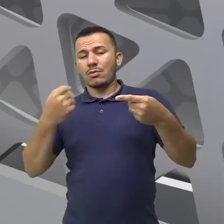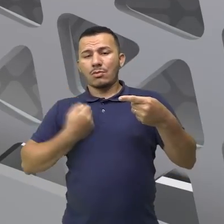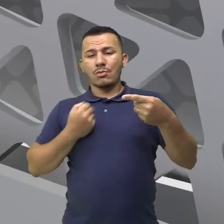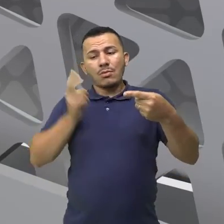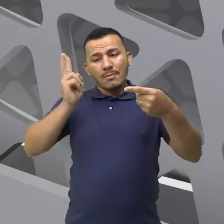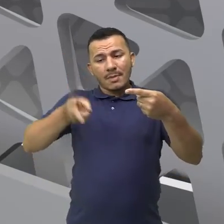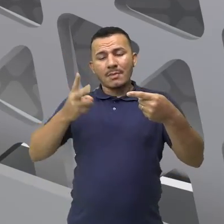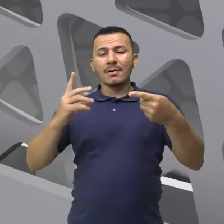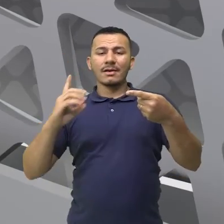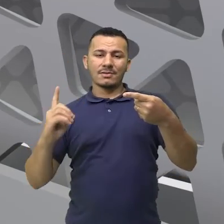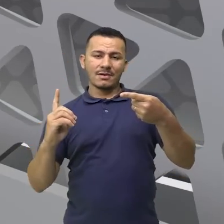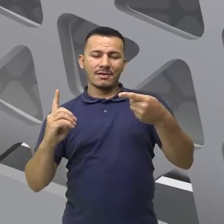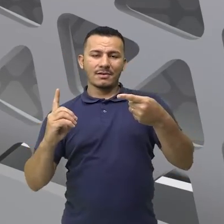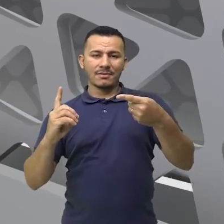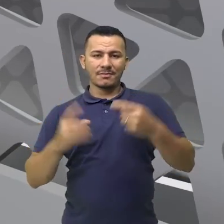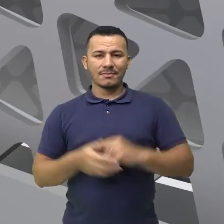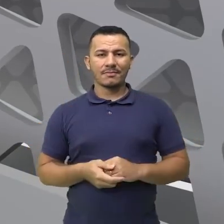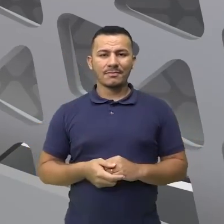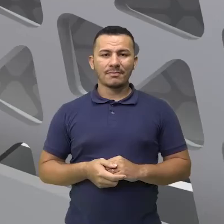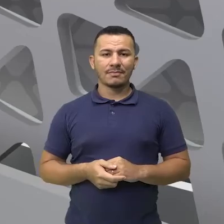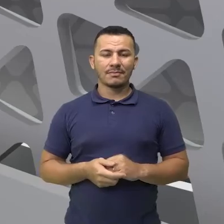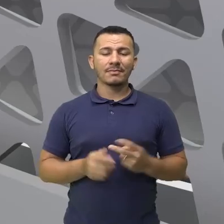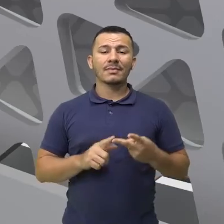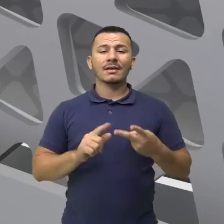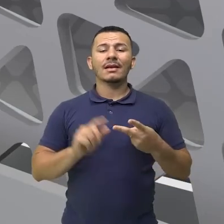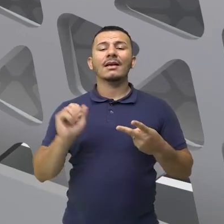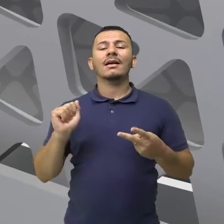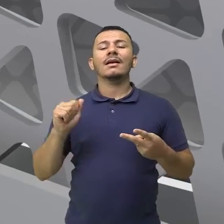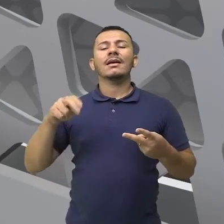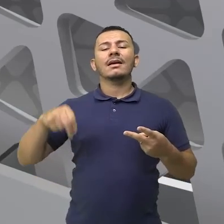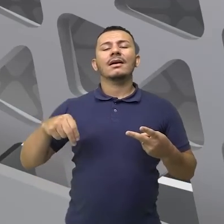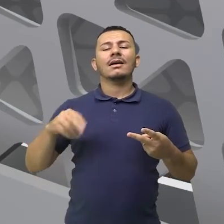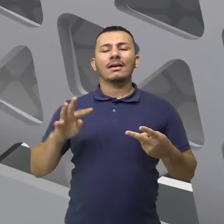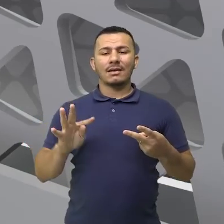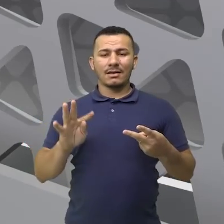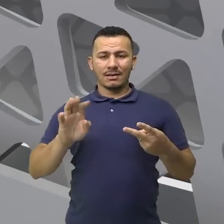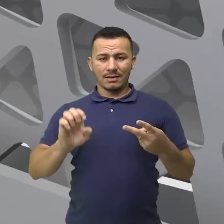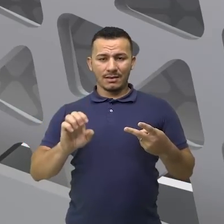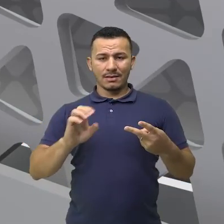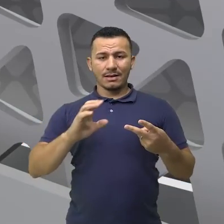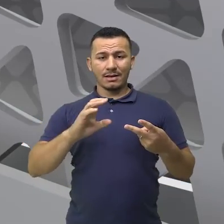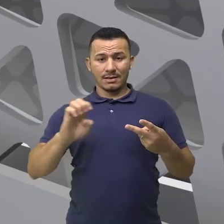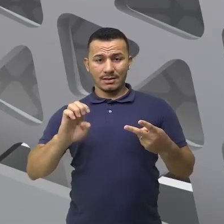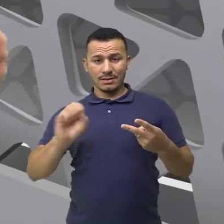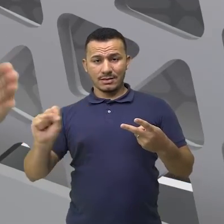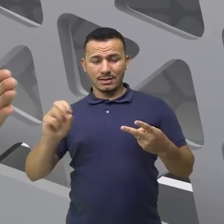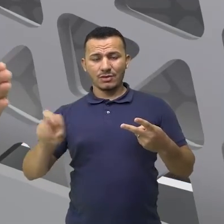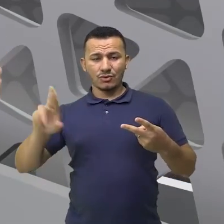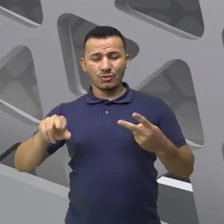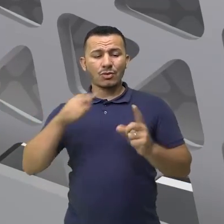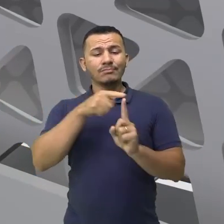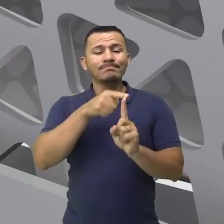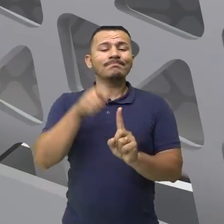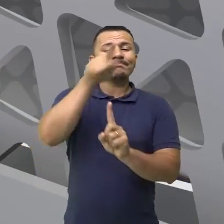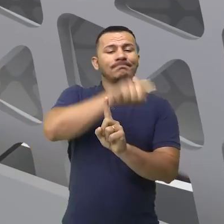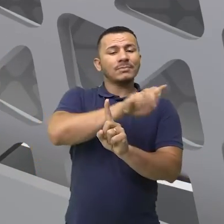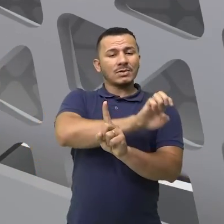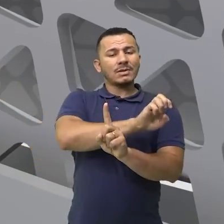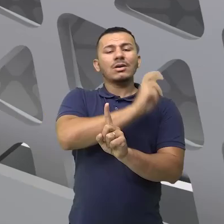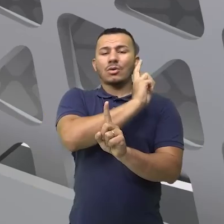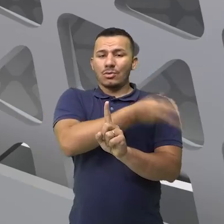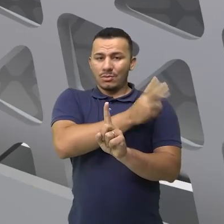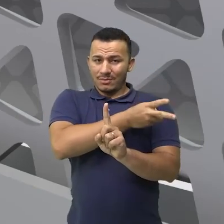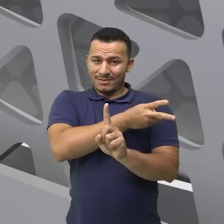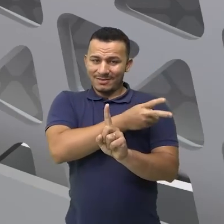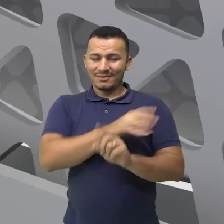que vem imediatamente à direita. E o antecessor é o que está imediatamente à esquerda. Então,